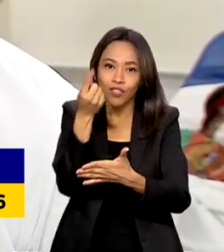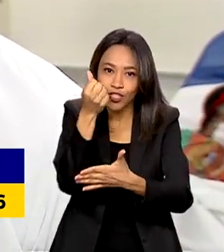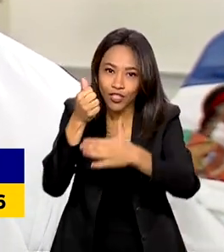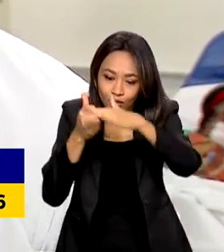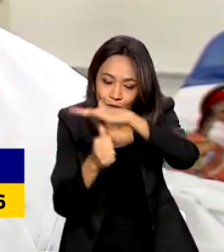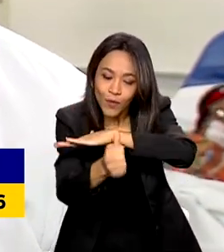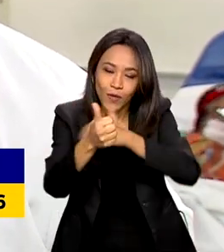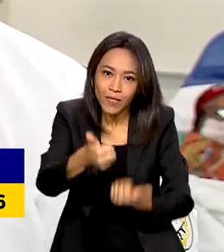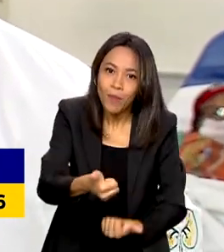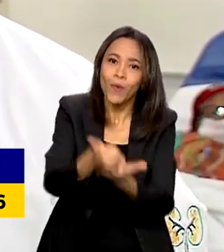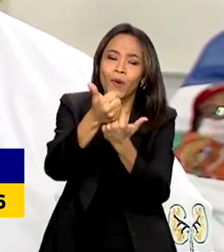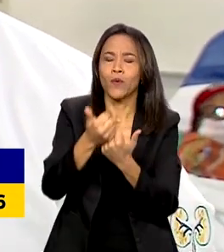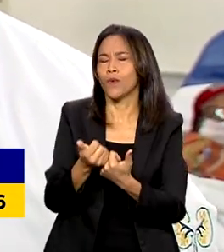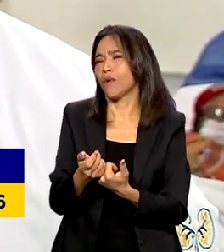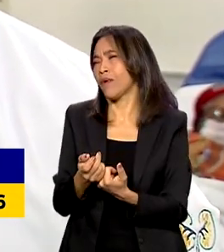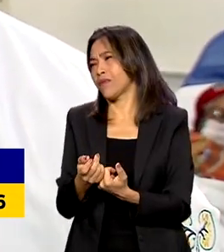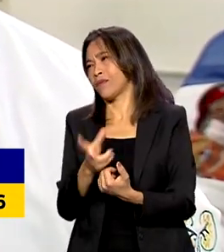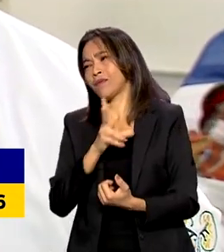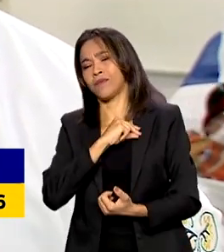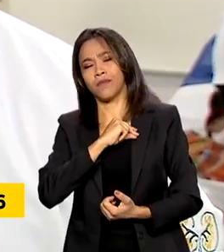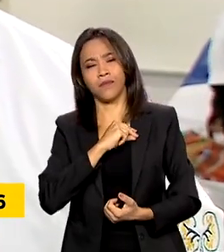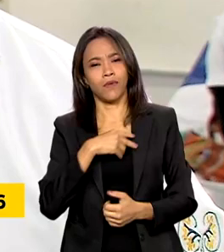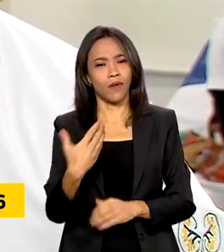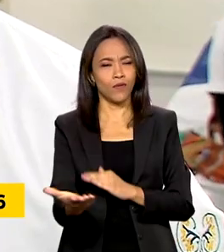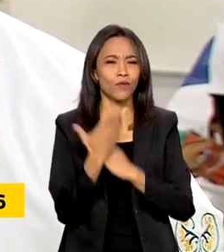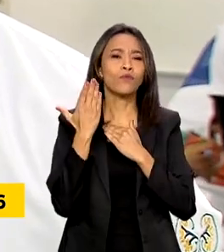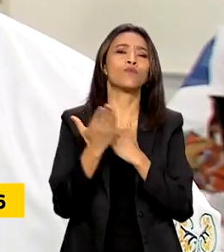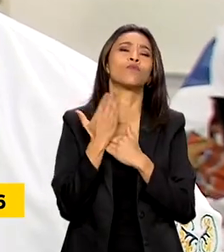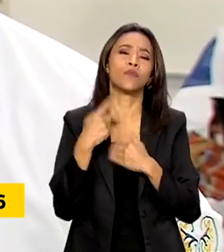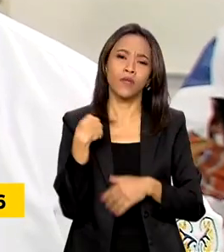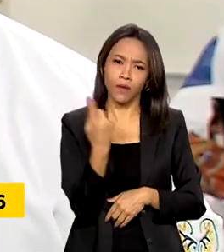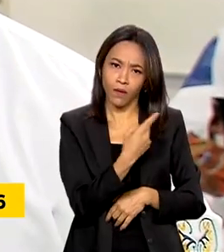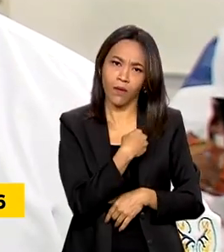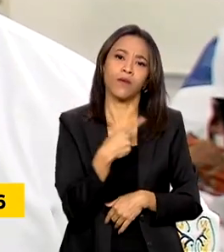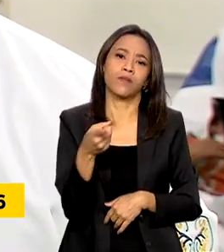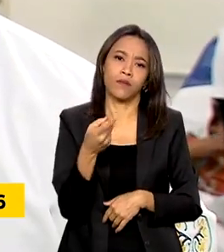financeiro, e sem dúvida, nos auxilia muito do ponto de vista assistencial para o paciente.